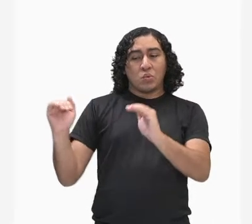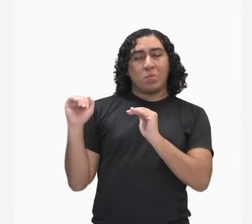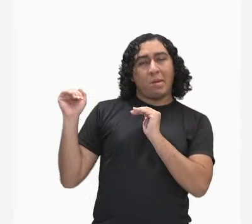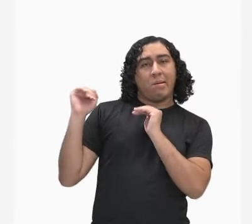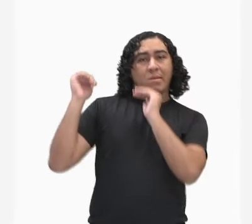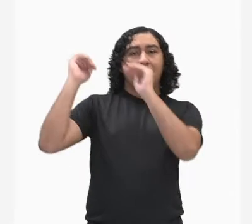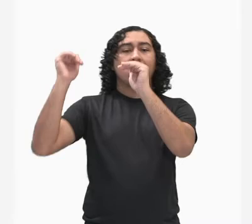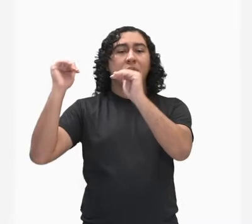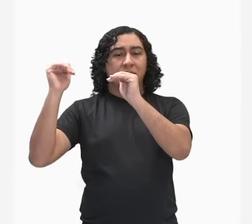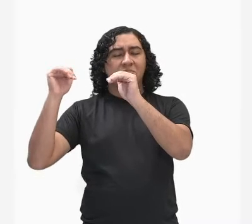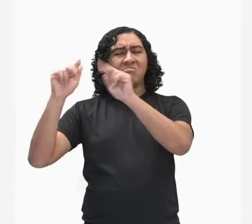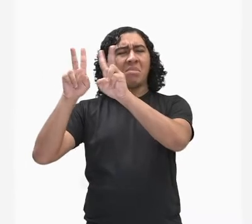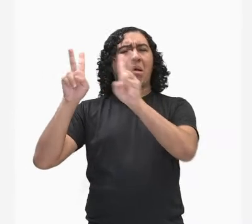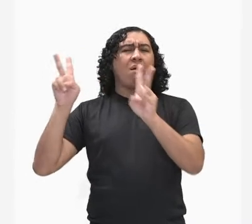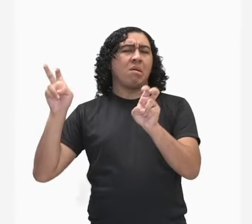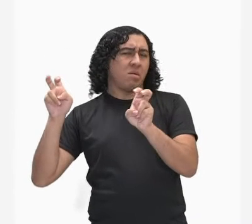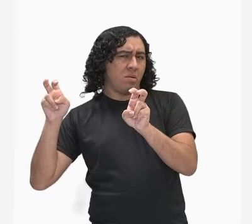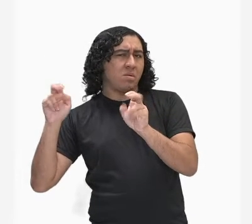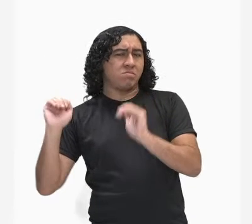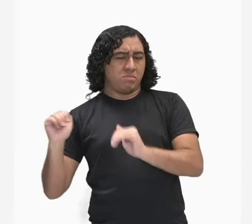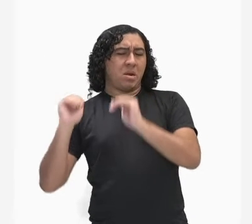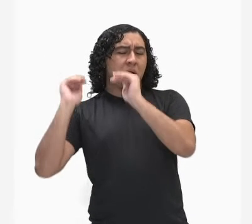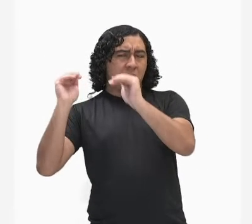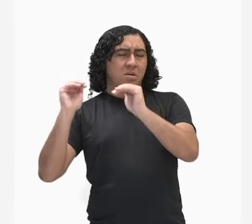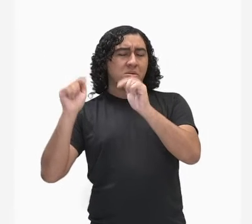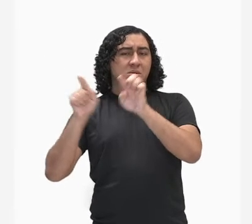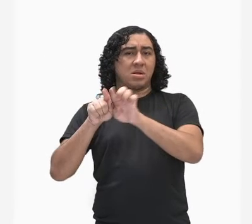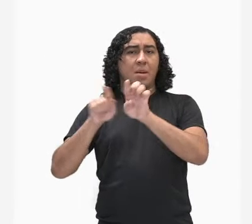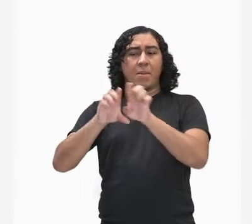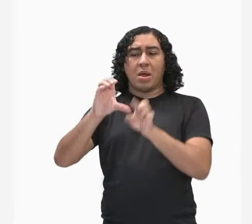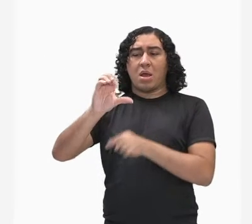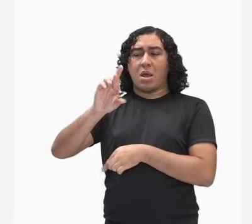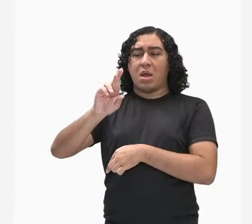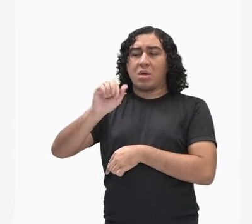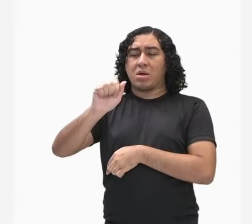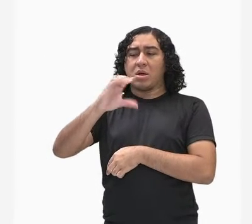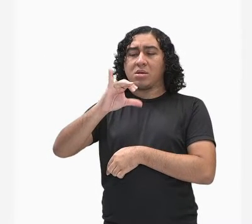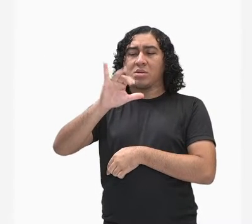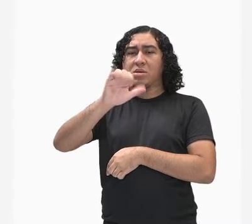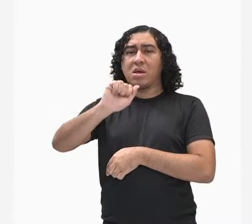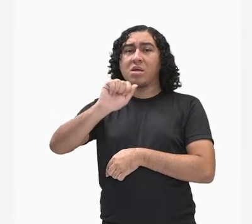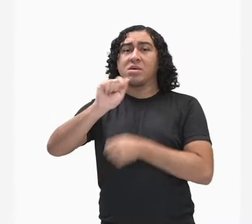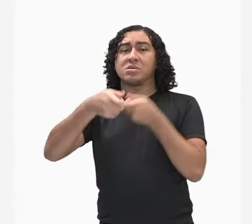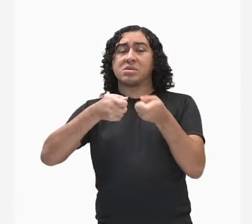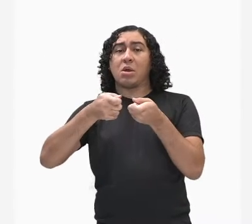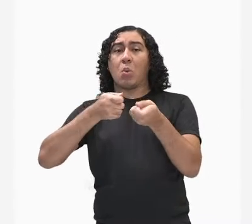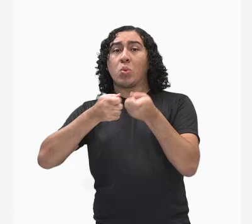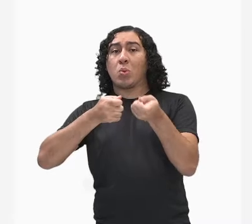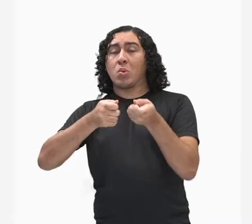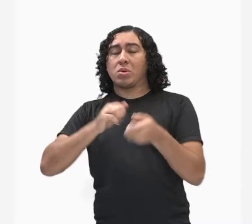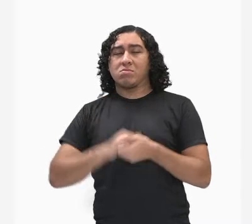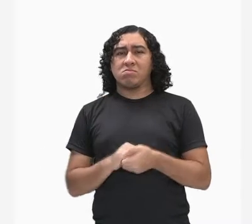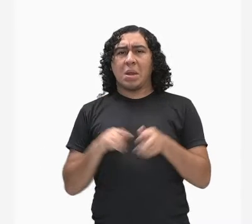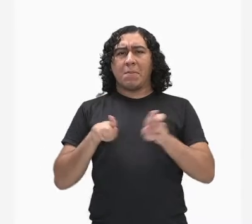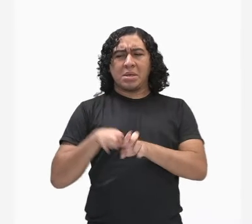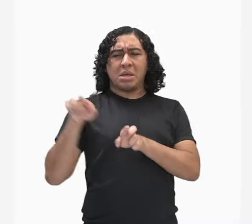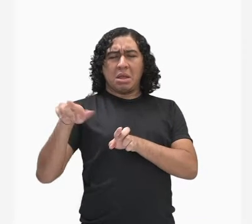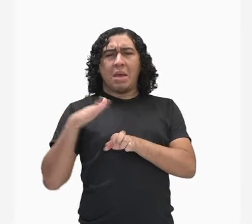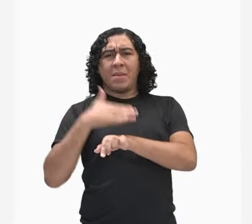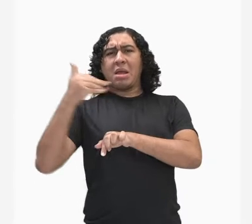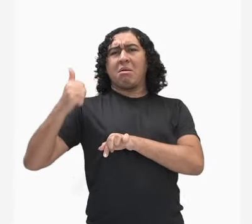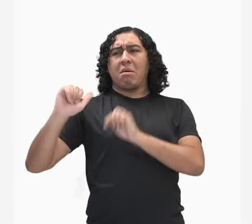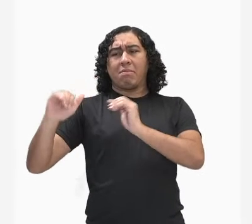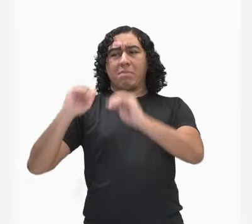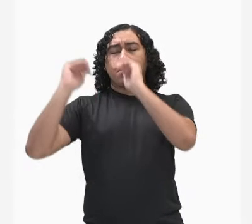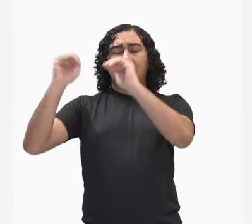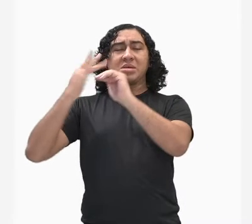esses melhores, né? E cracia, que é poder. Então, o poder dos melhores. Só que melhor, será que eles eram mesmo melhores? Não, eles